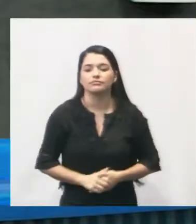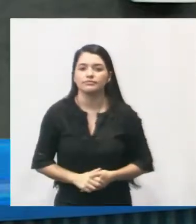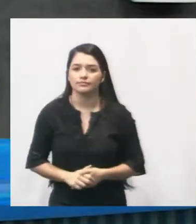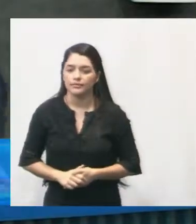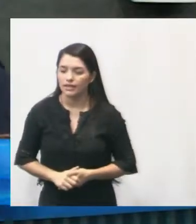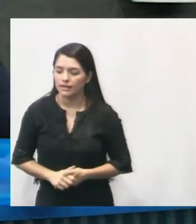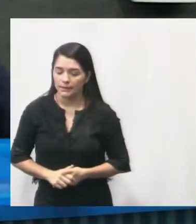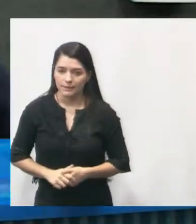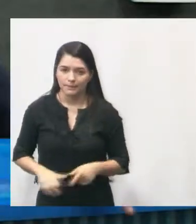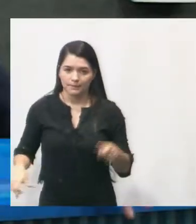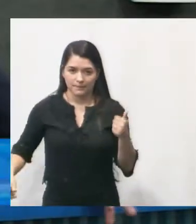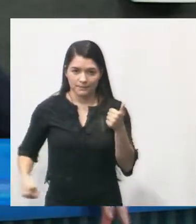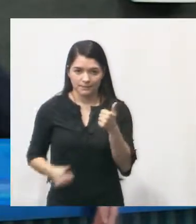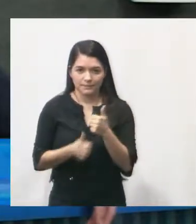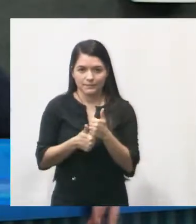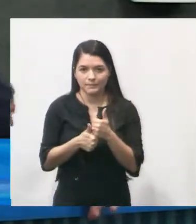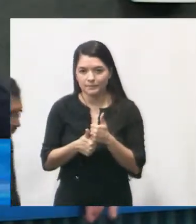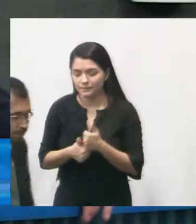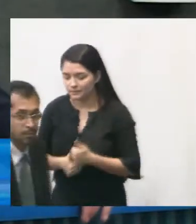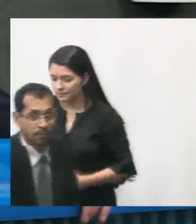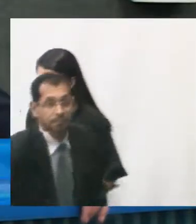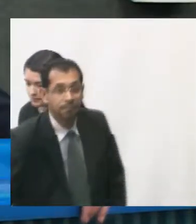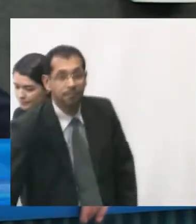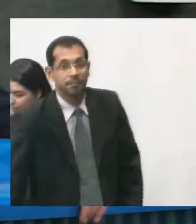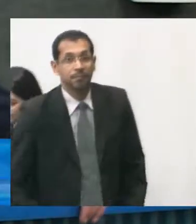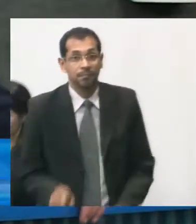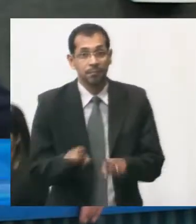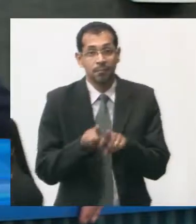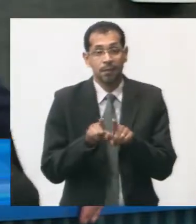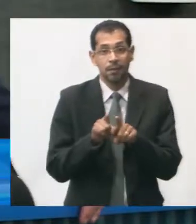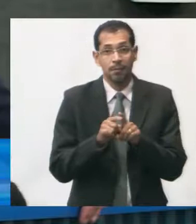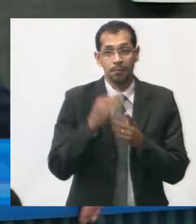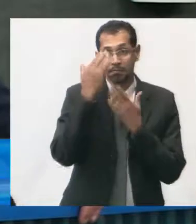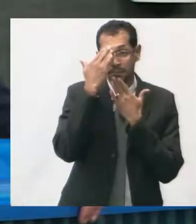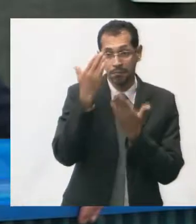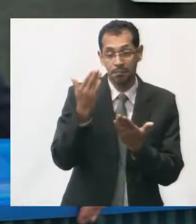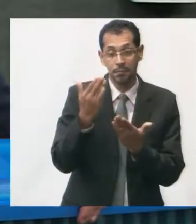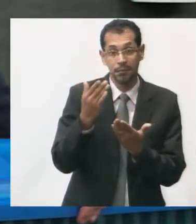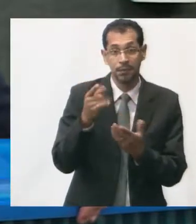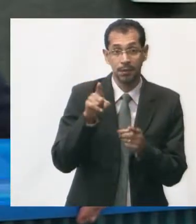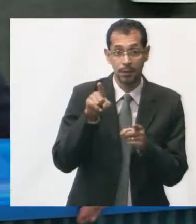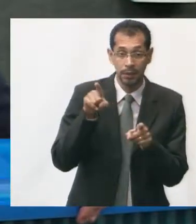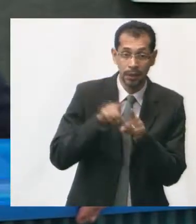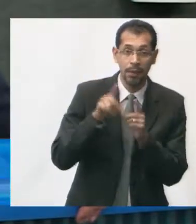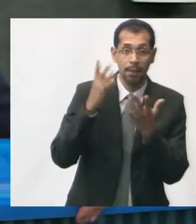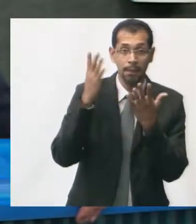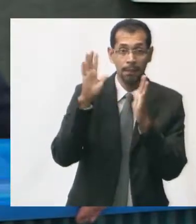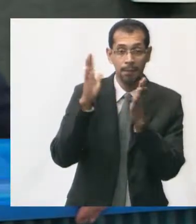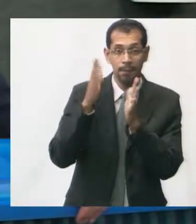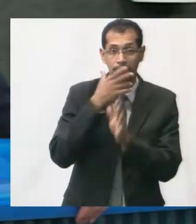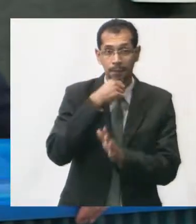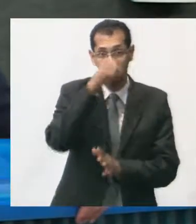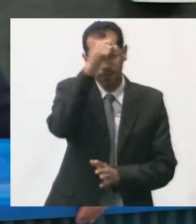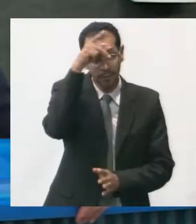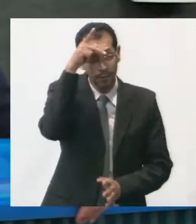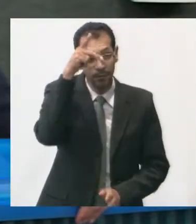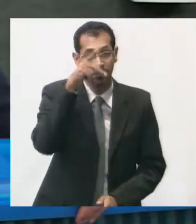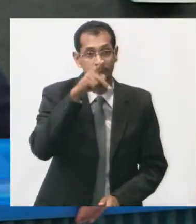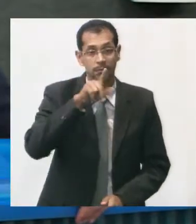parabenizar e agradecer ao prefeito Luciano Rezende. Nós temos uma orla do Mangue Maria Ortiz,